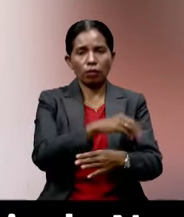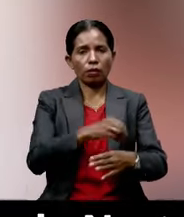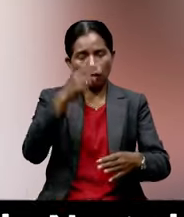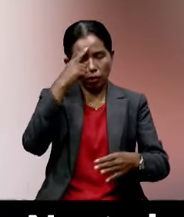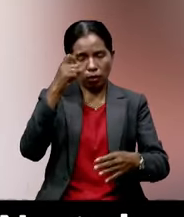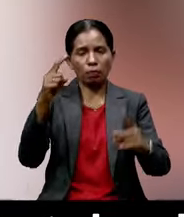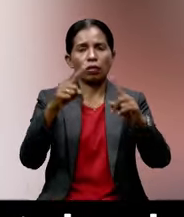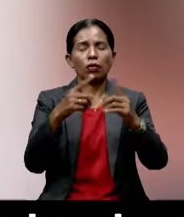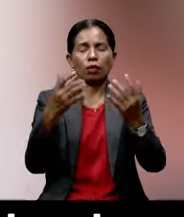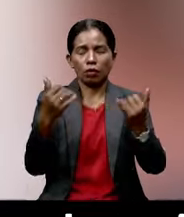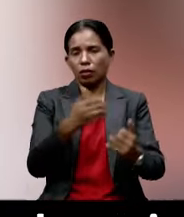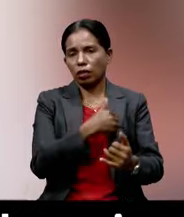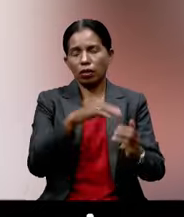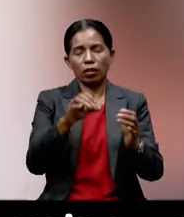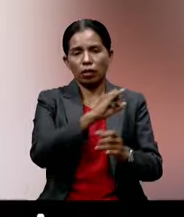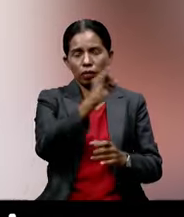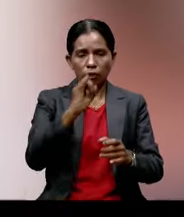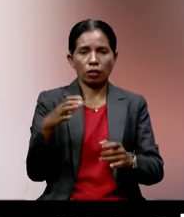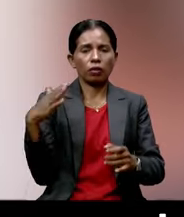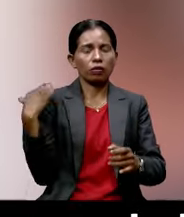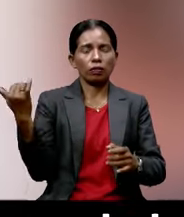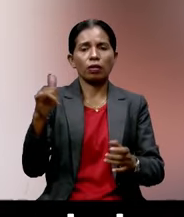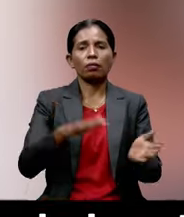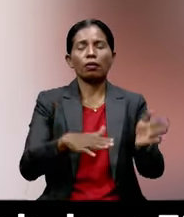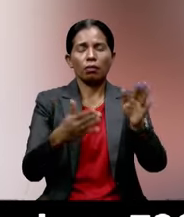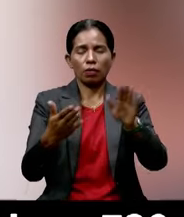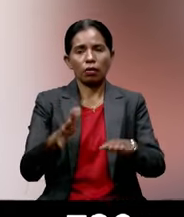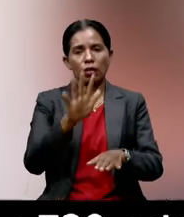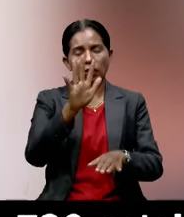também horas ne, cidade que identifica o jovem que mate, não